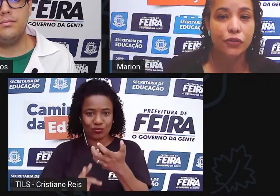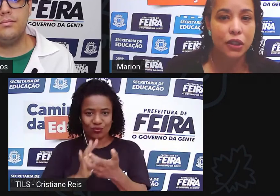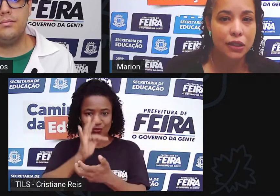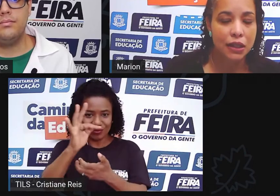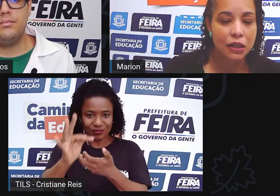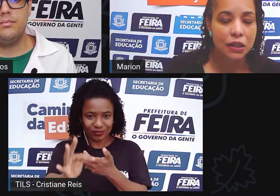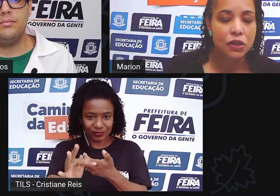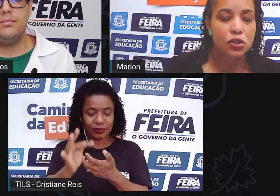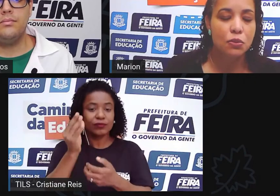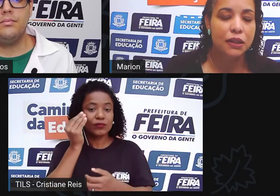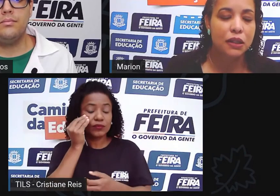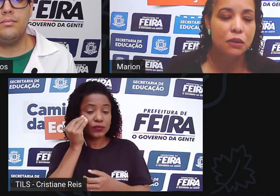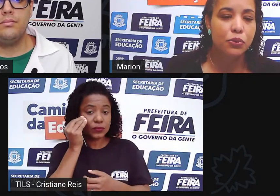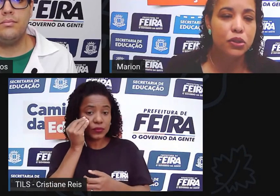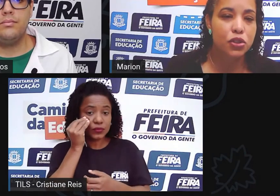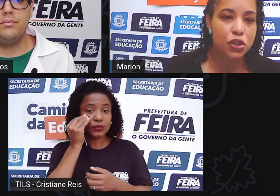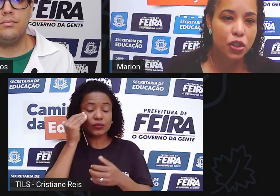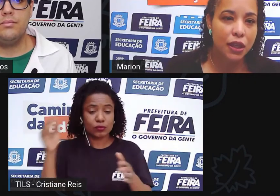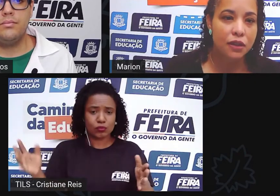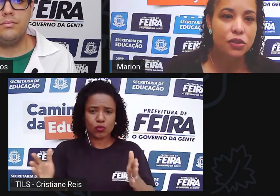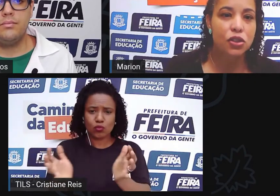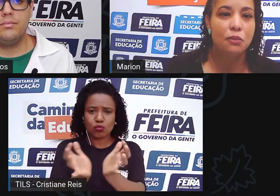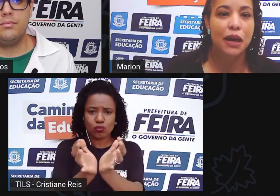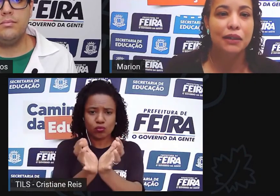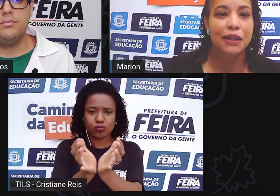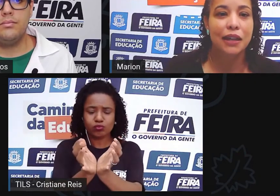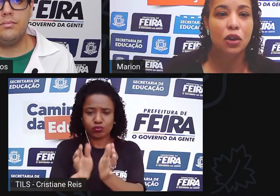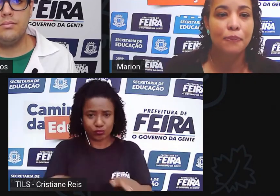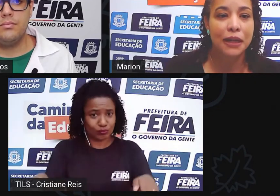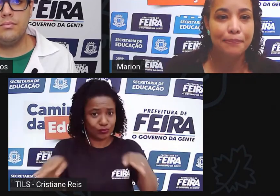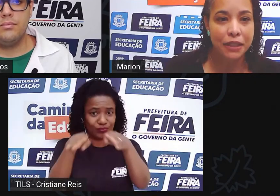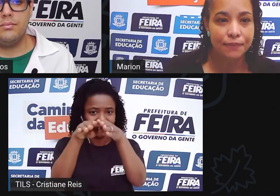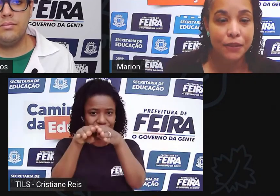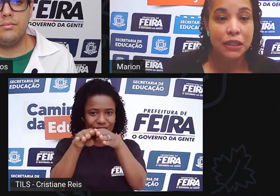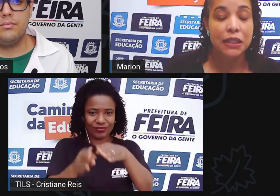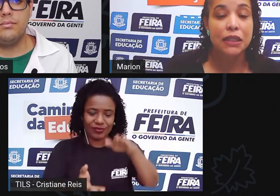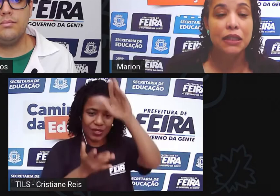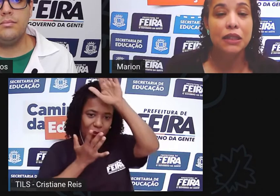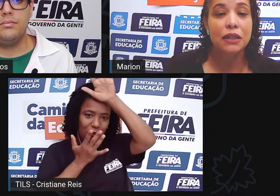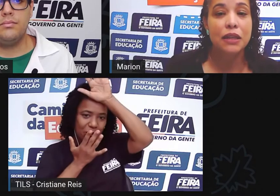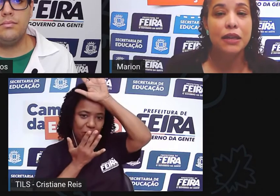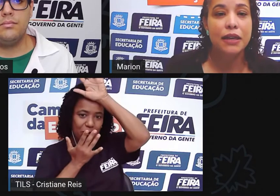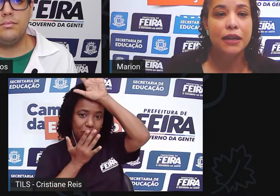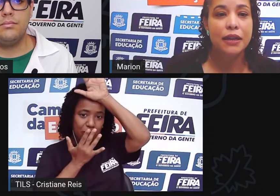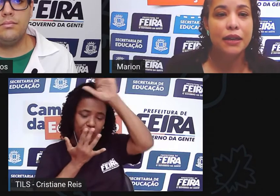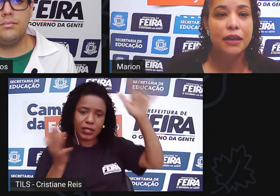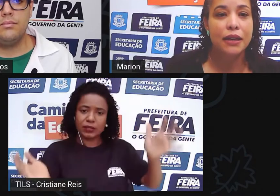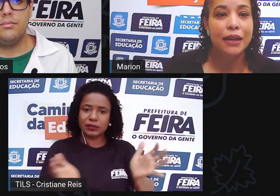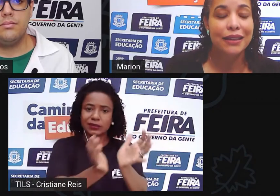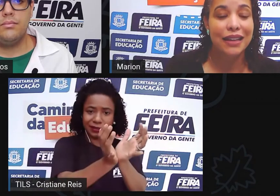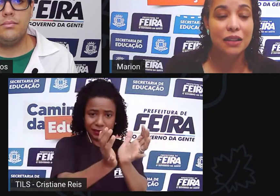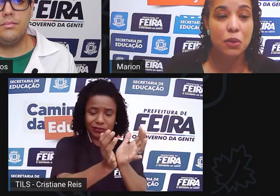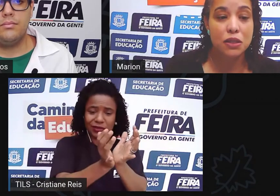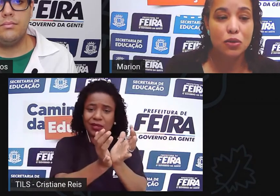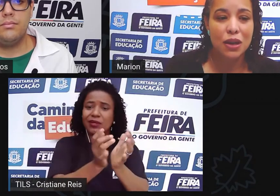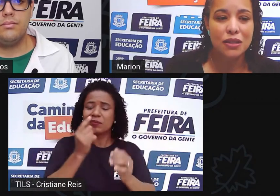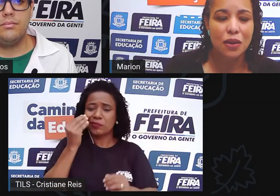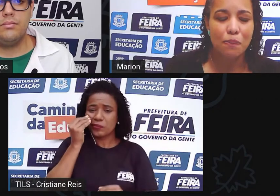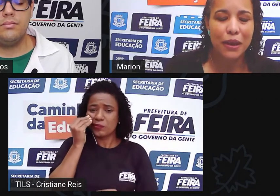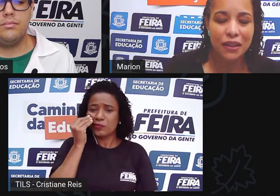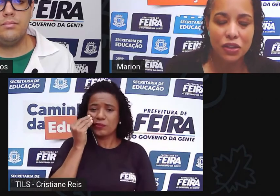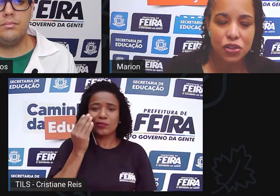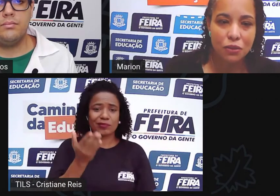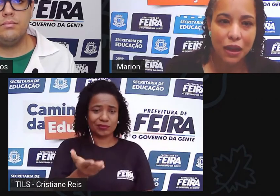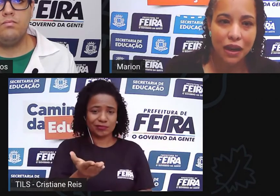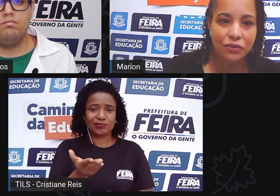de vida de uma tribo indígena chamada Yanomami, e retrata uma situação